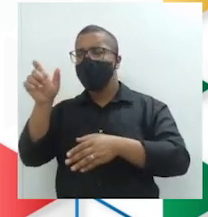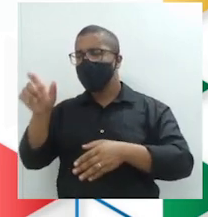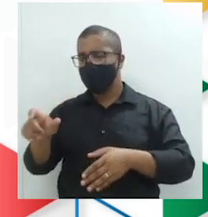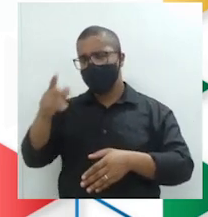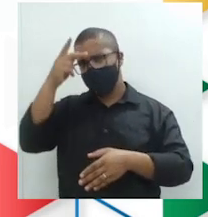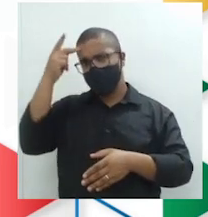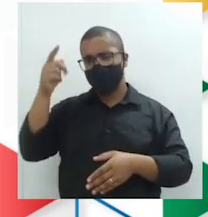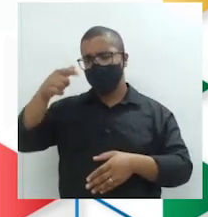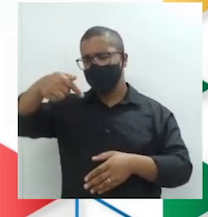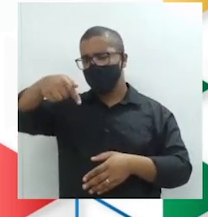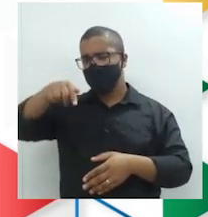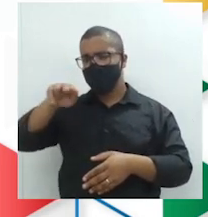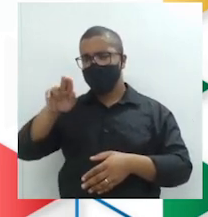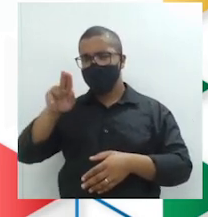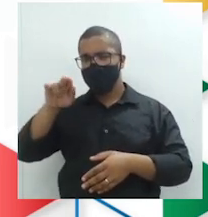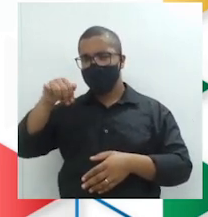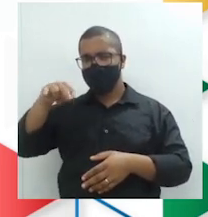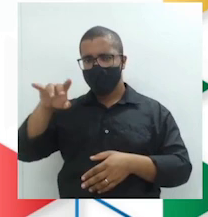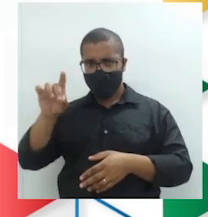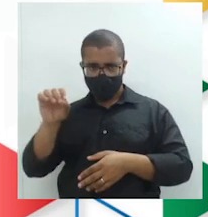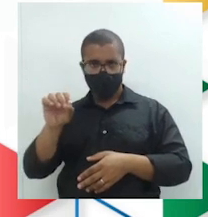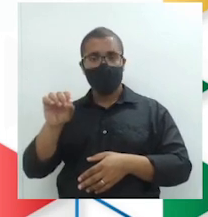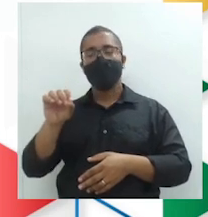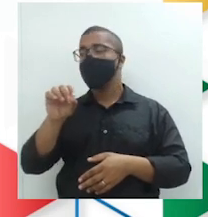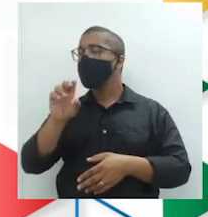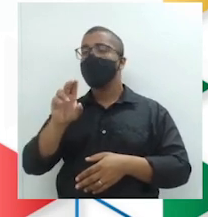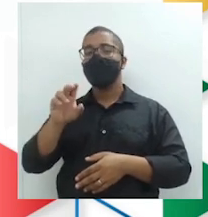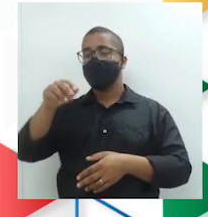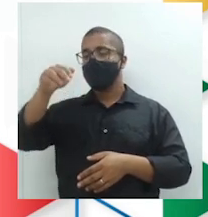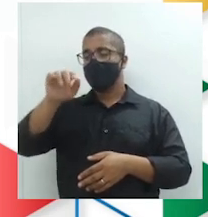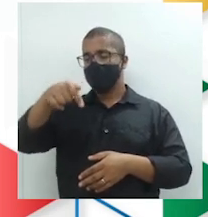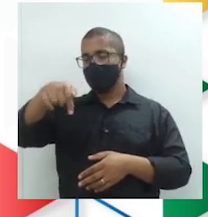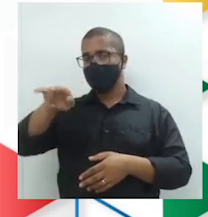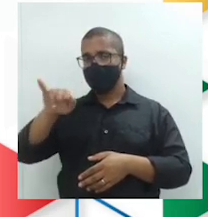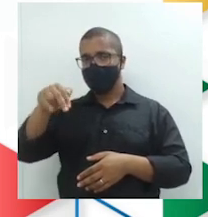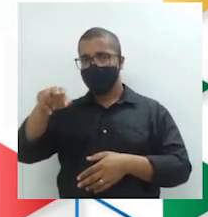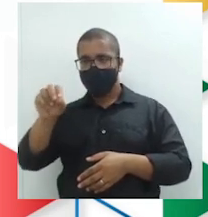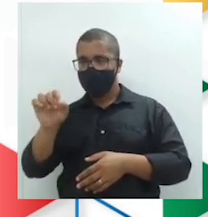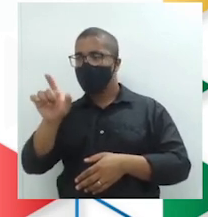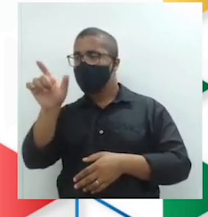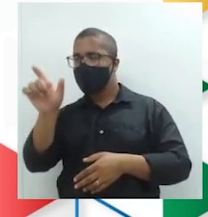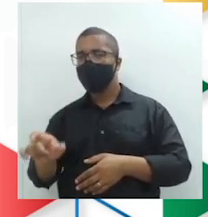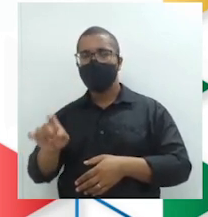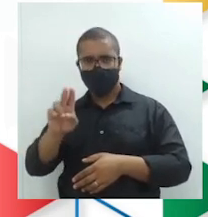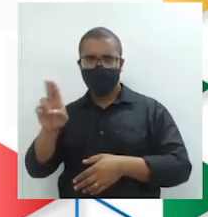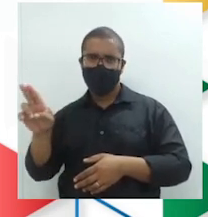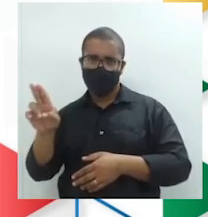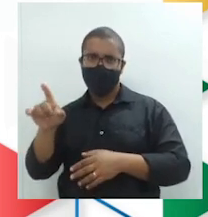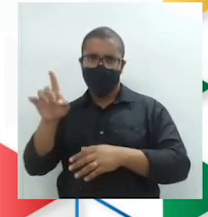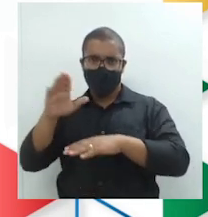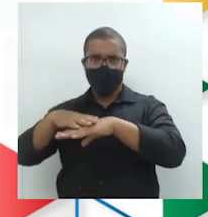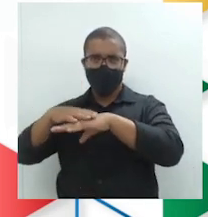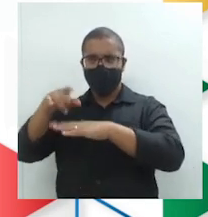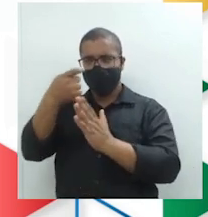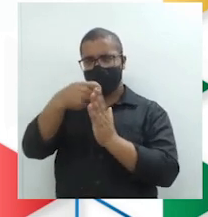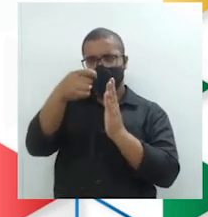argentino Quino. Nessas tirinhas, o autor mostra o dia a dia de uma menina de 7 anos